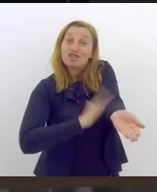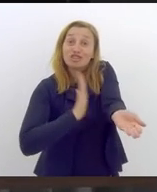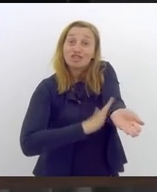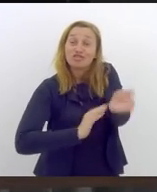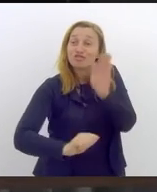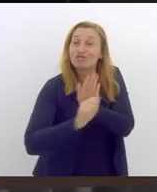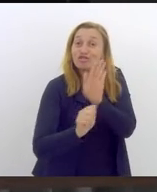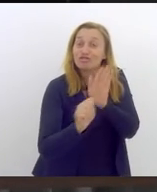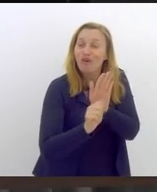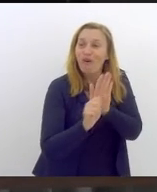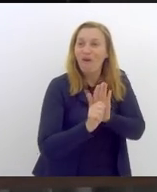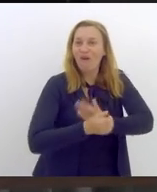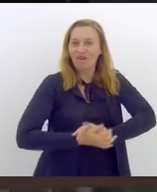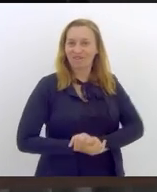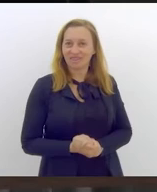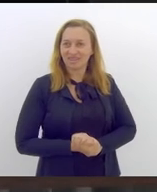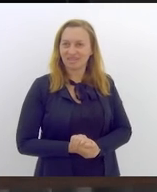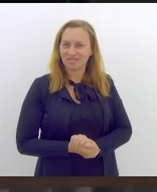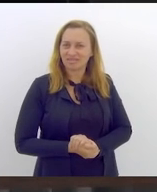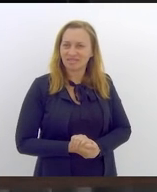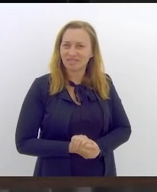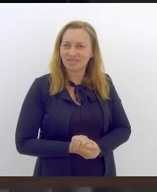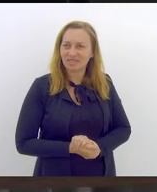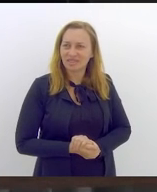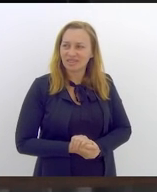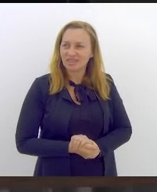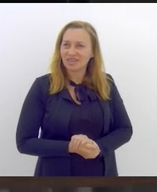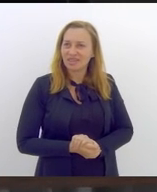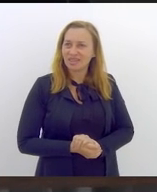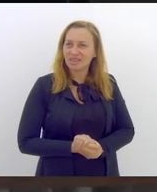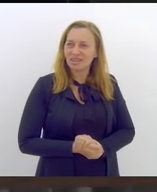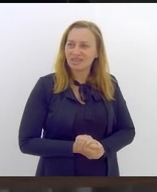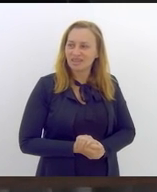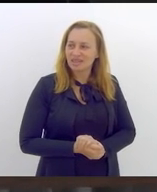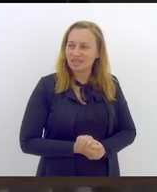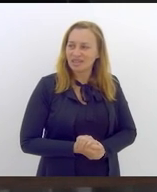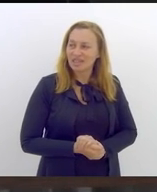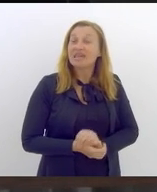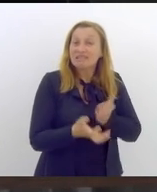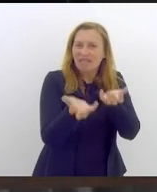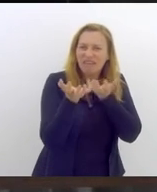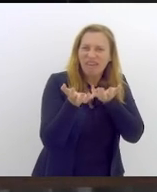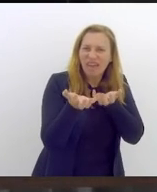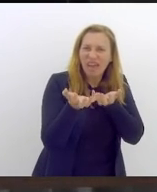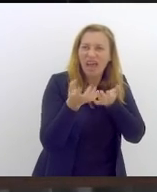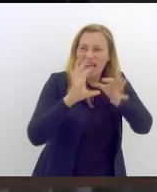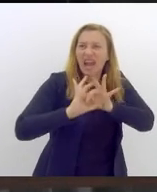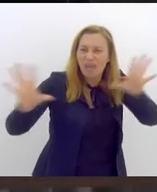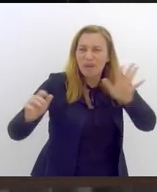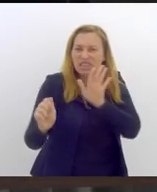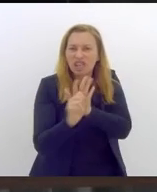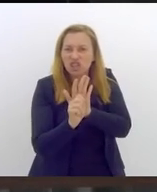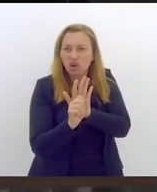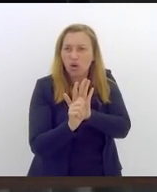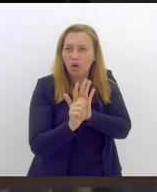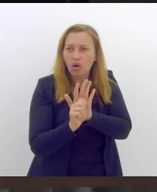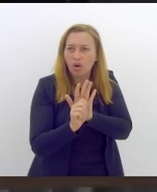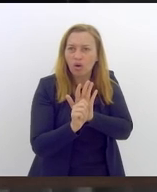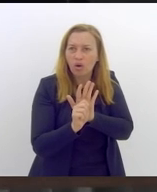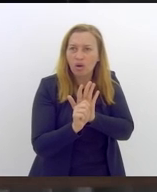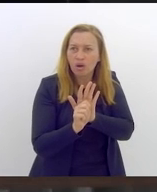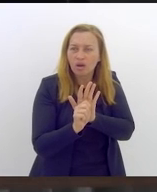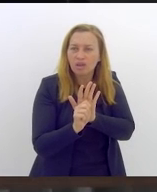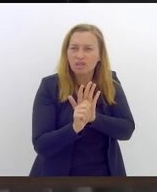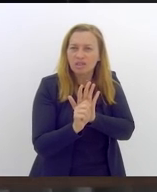que se tornou dependente químico se eles querem a liberalização e descriminalização